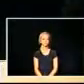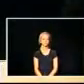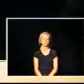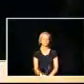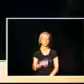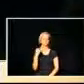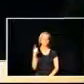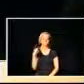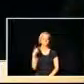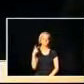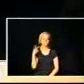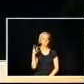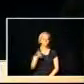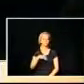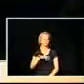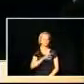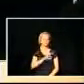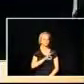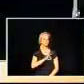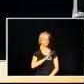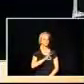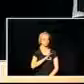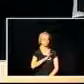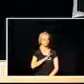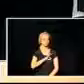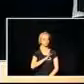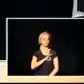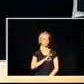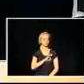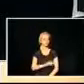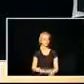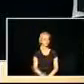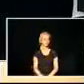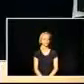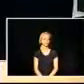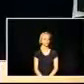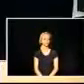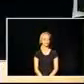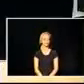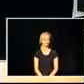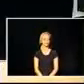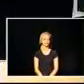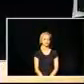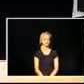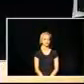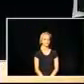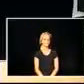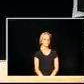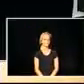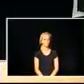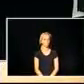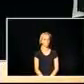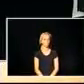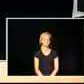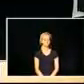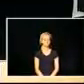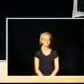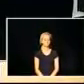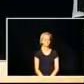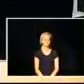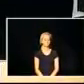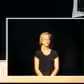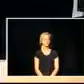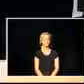Digão, vereador, que é presidente Douglas, da comissão. Pois não. Para assunto tão sério como esse, conte sempre com o nosso apoio. Muito